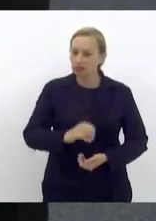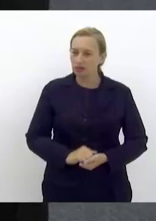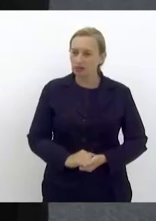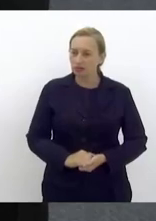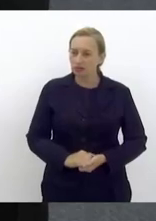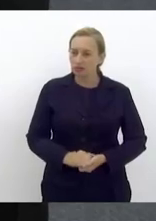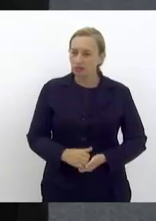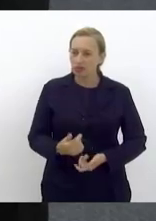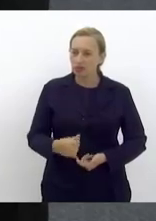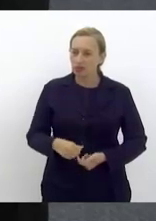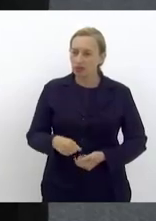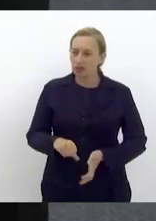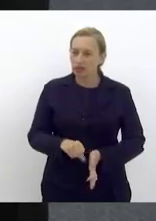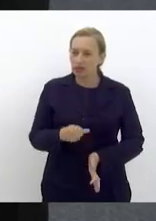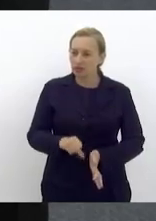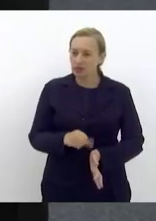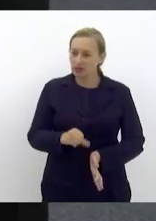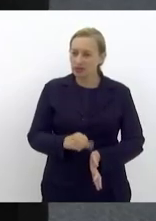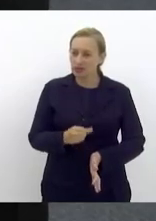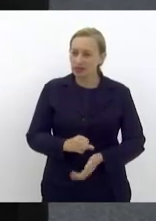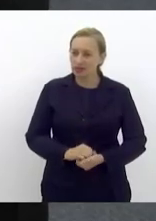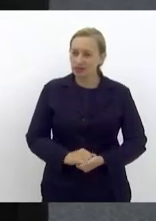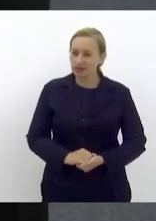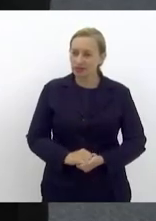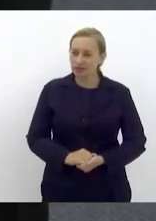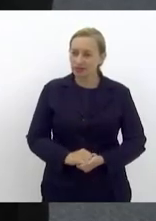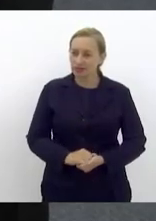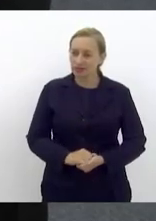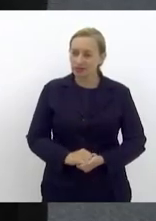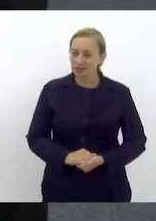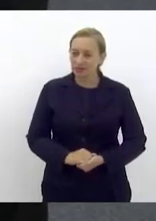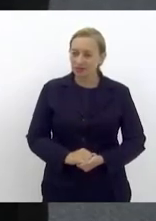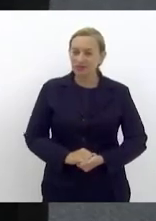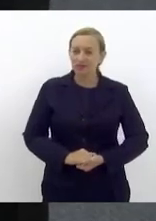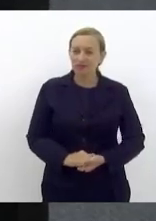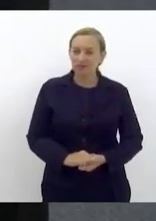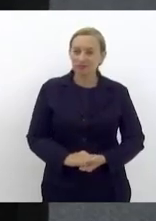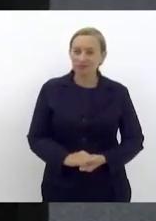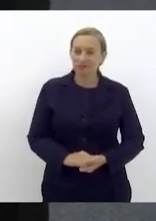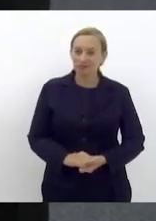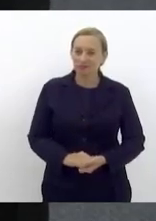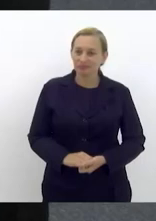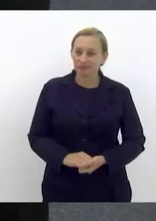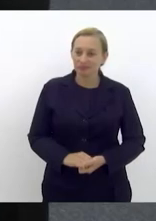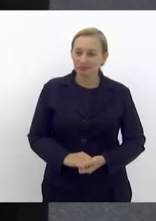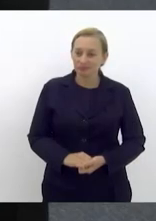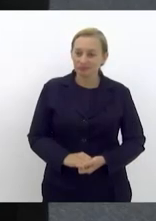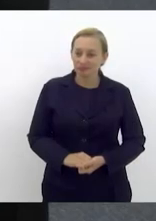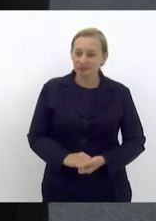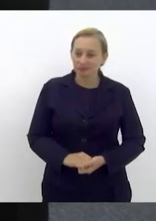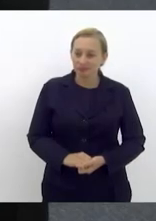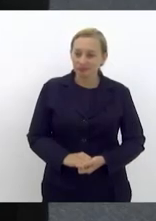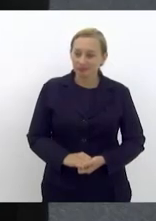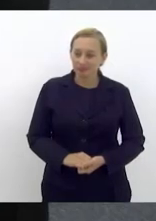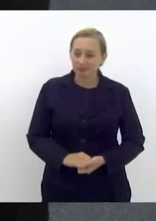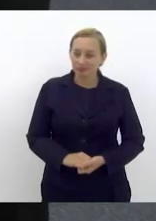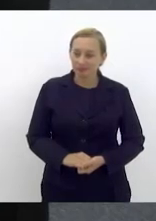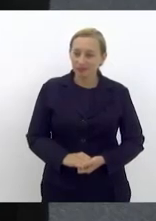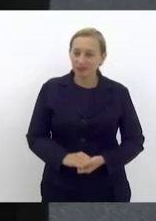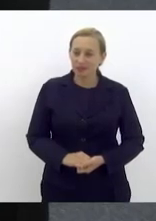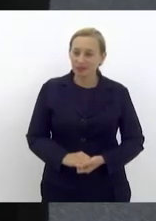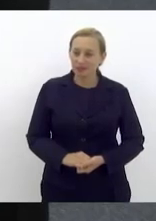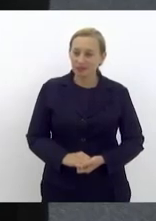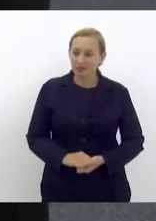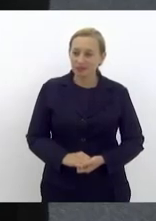minha sugestão foi na linha do que Vossa Excelência apresentou, que a Secretaria da Mulher tivesse um olhar para a mulher do